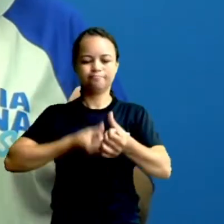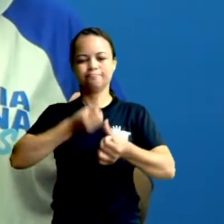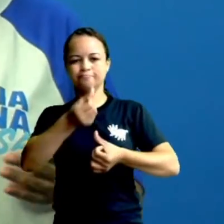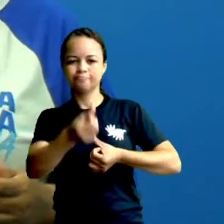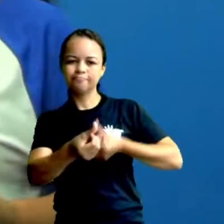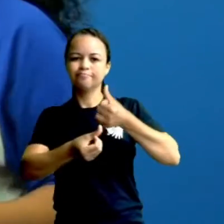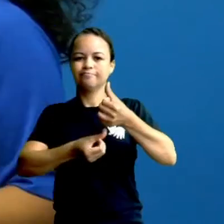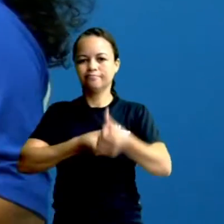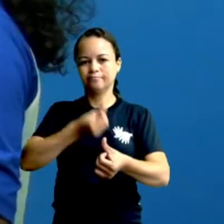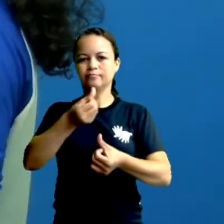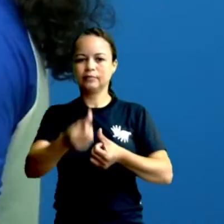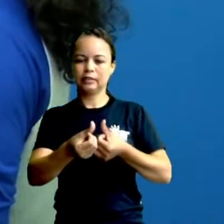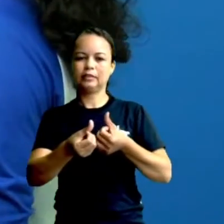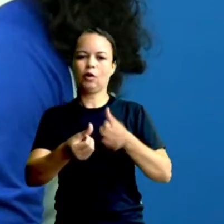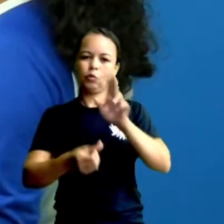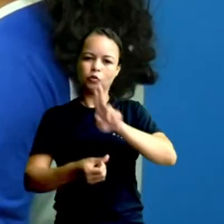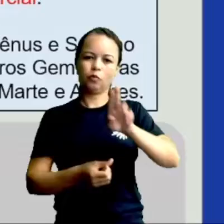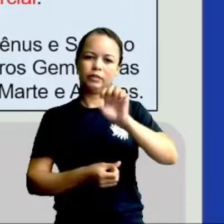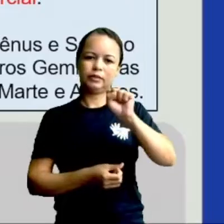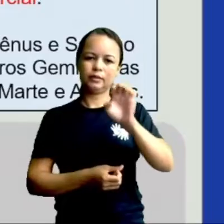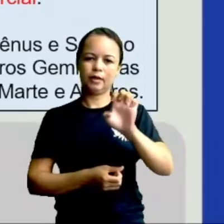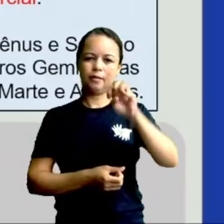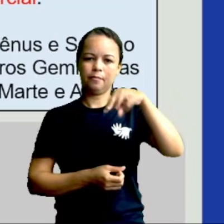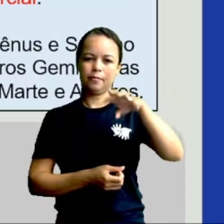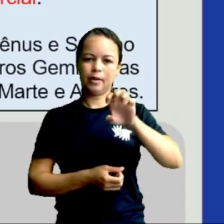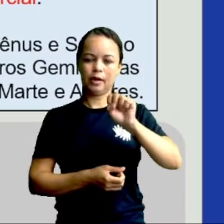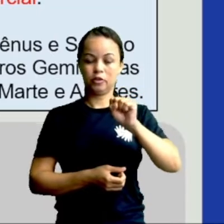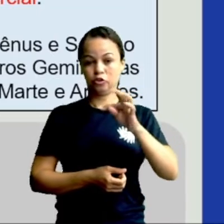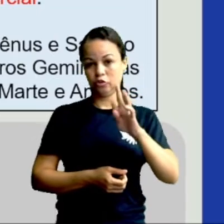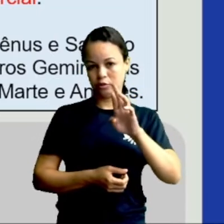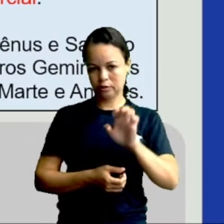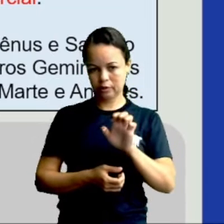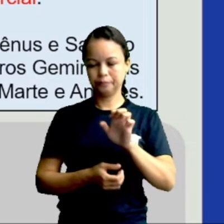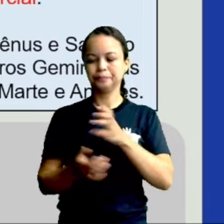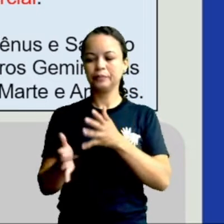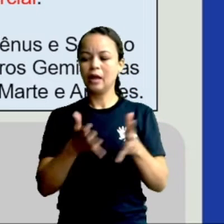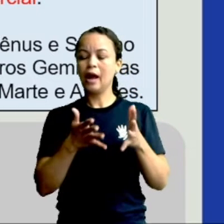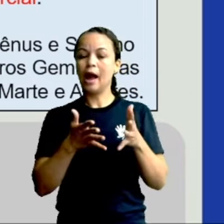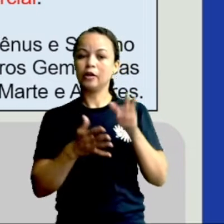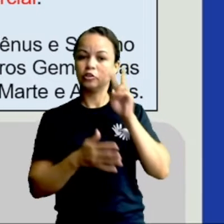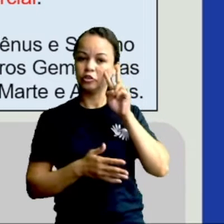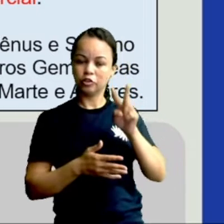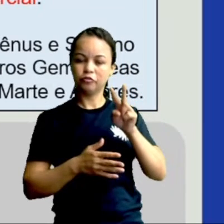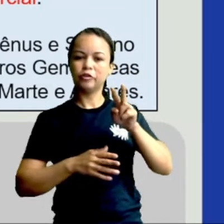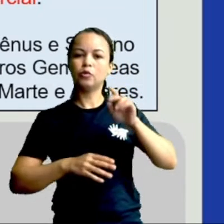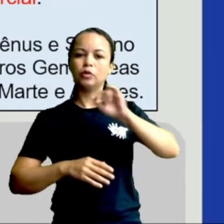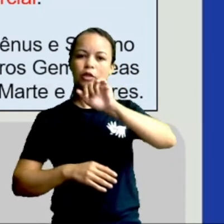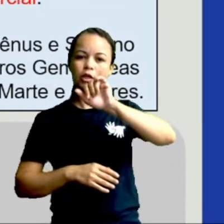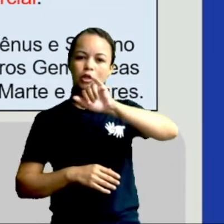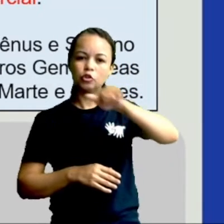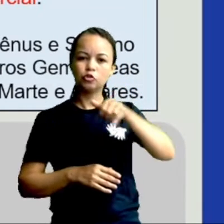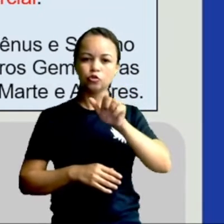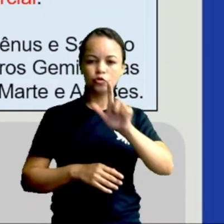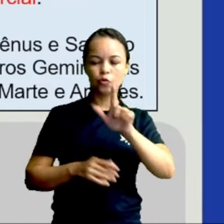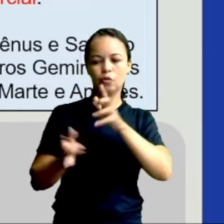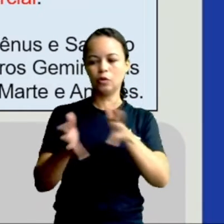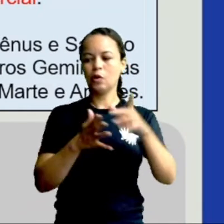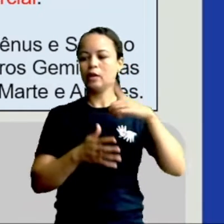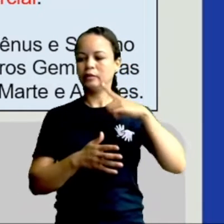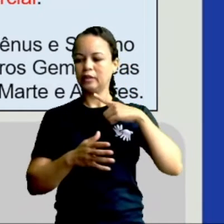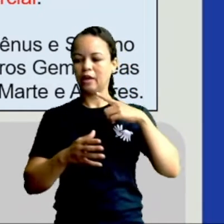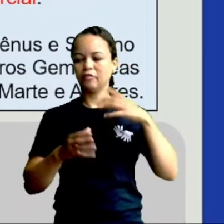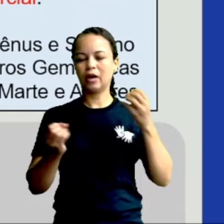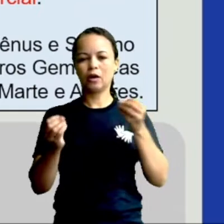de julho a dezembro. Olha para cá para a telinha, ó. A gente viu que em julho teve a conjunção de Vênus e